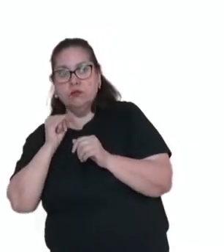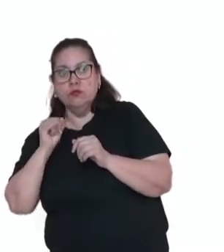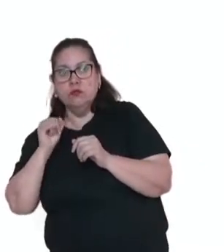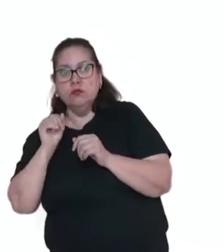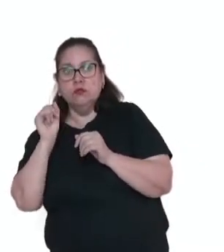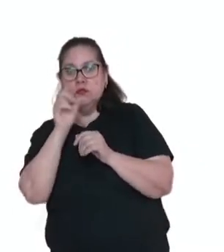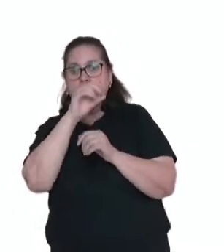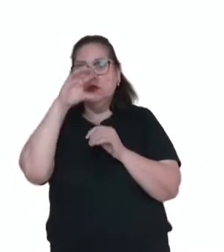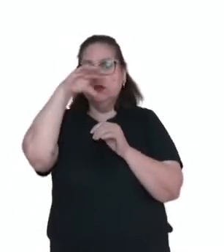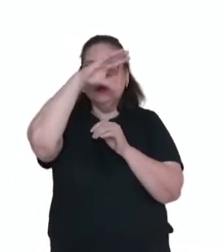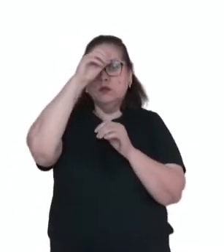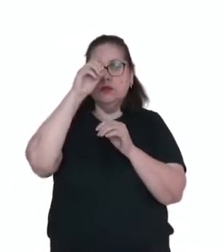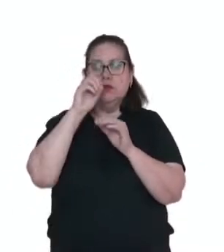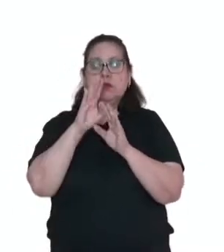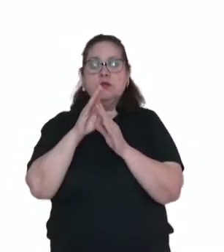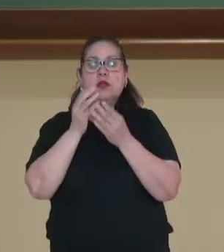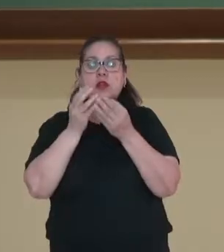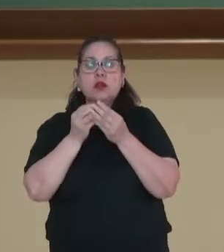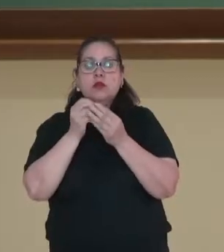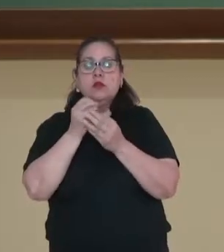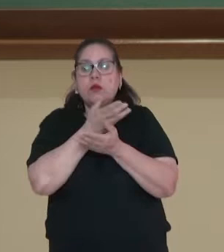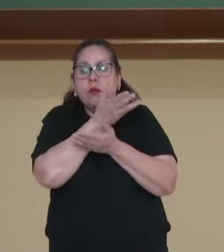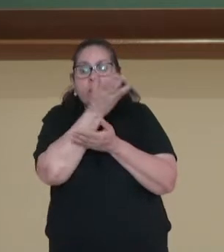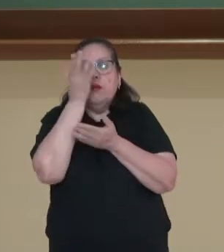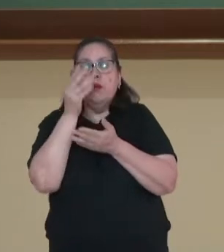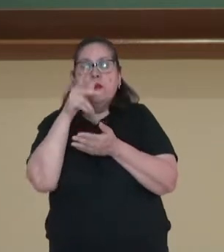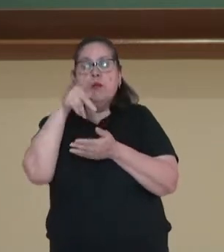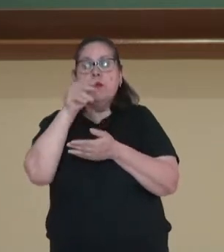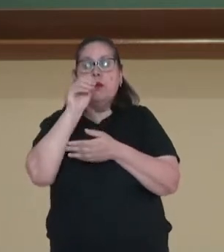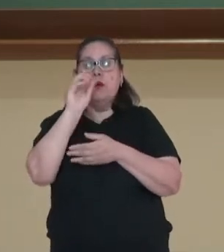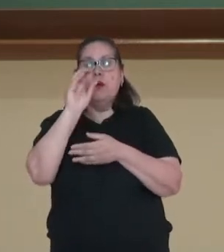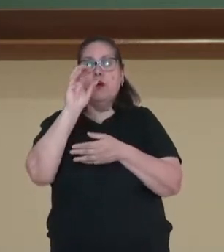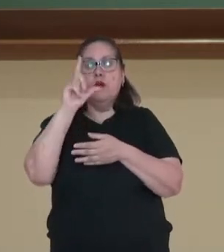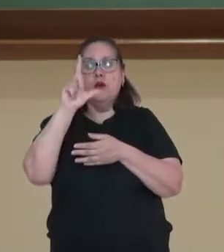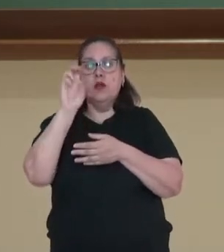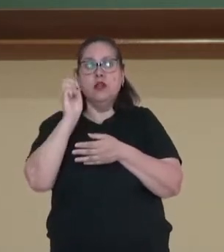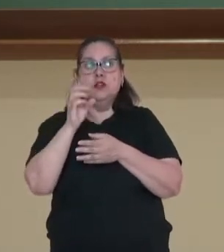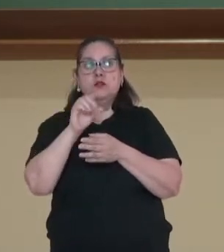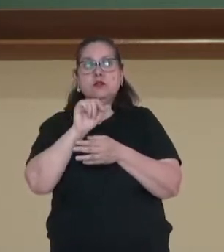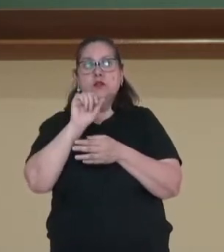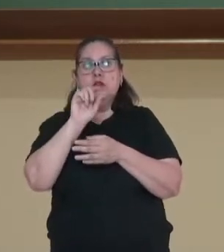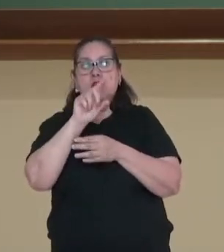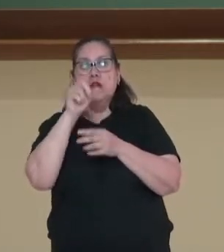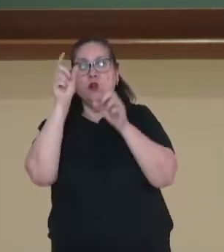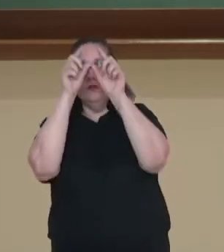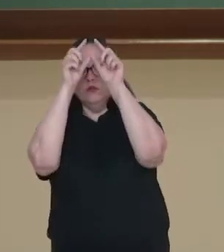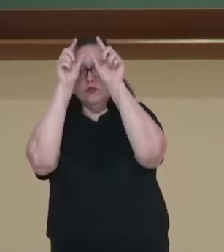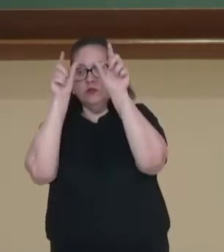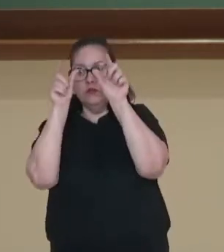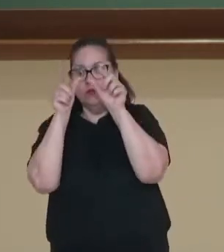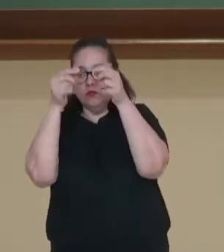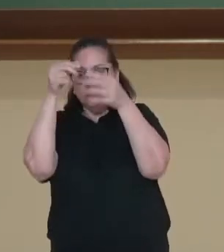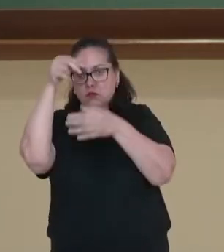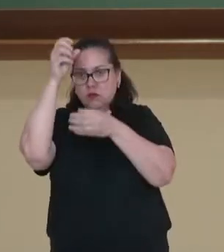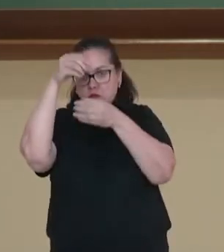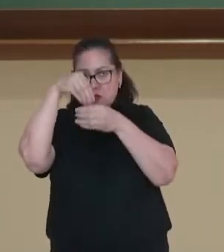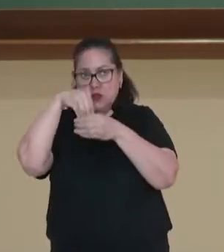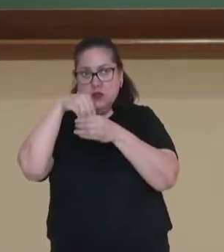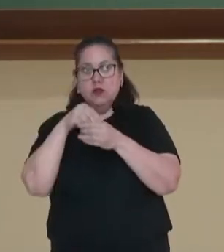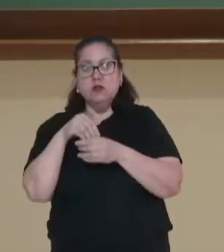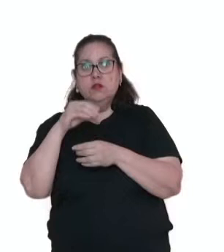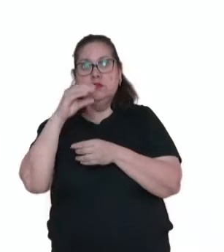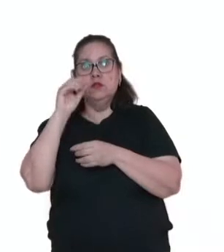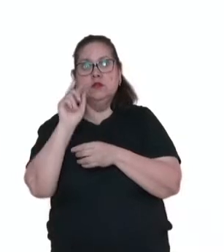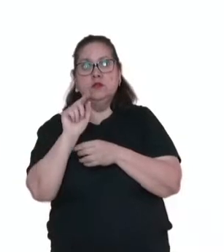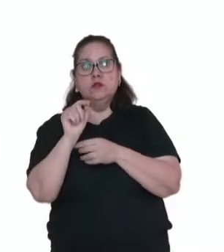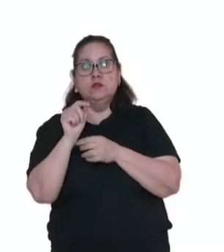a antera, que carrega o grão de pólen, certo? O gineceu, essa outra parte que é mais central, né? Ele é formado